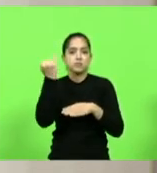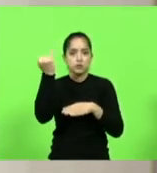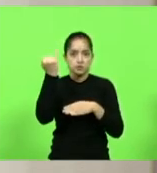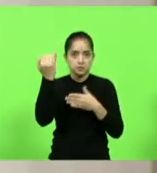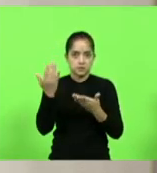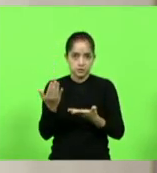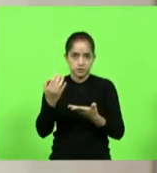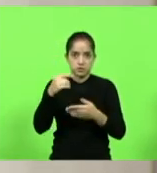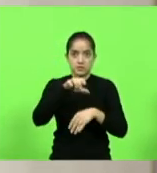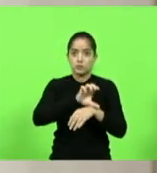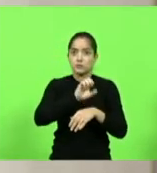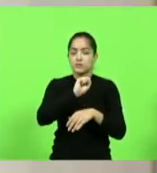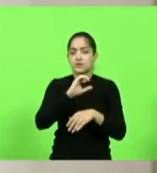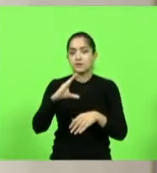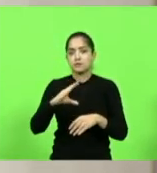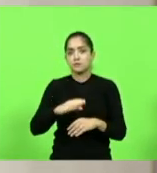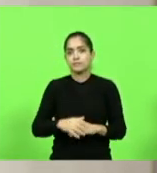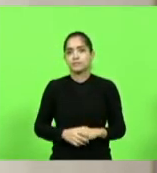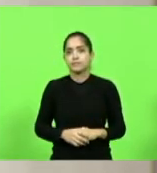de Santa Catarina.